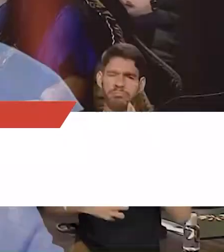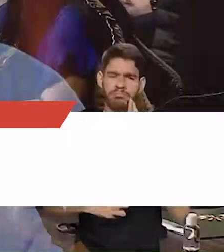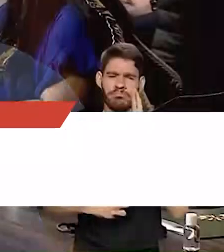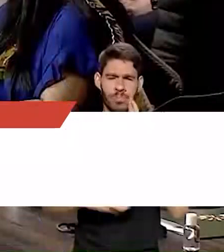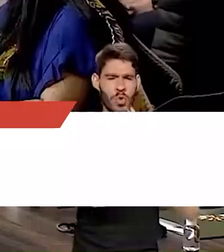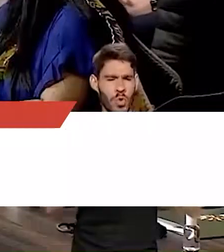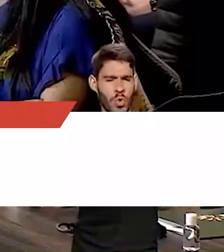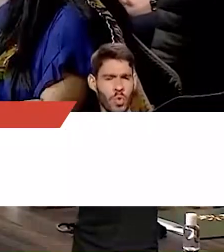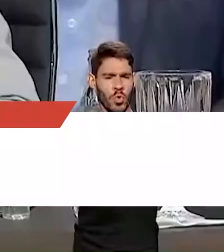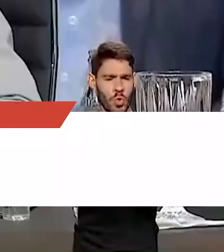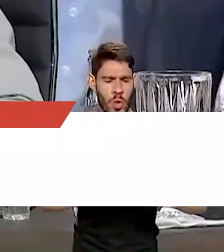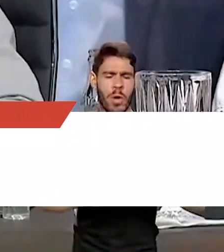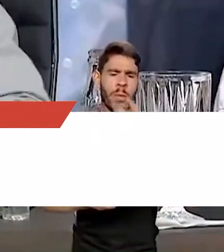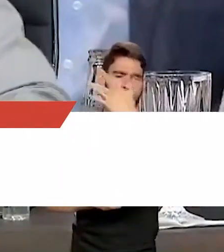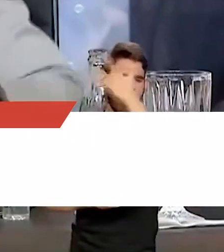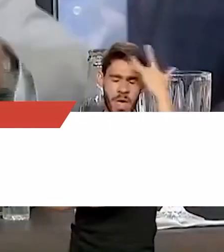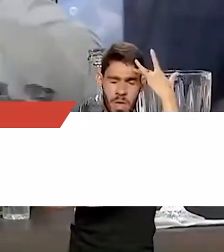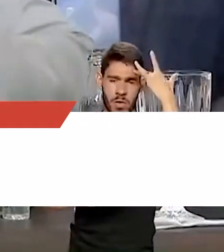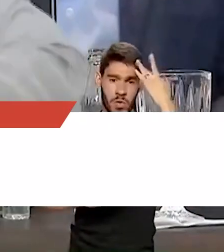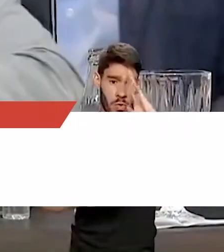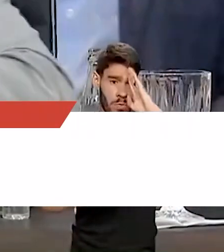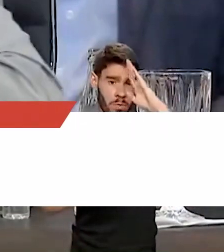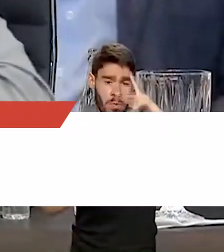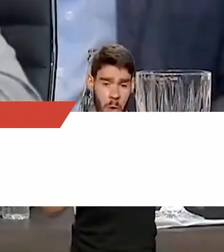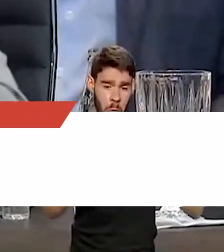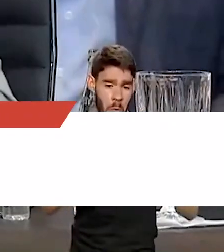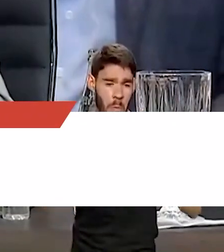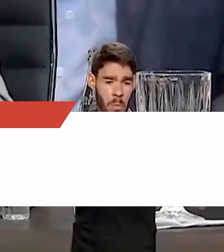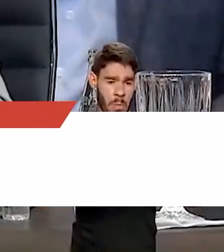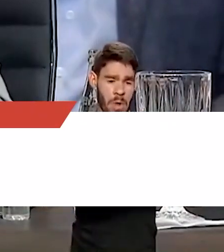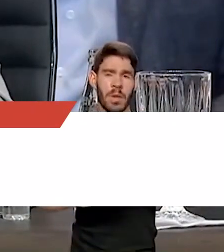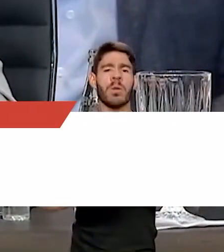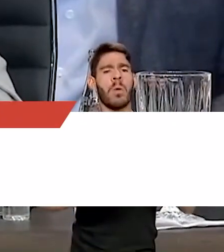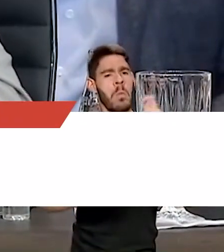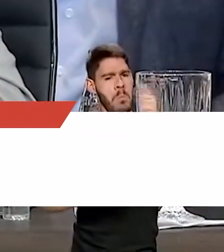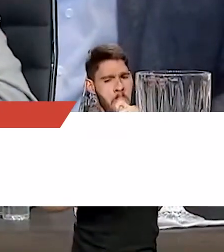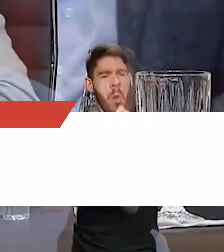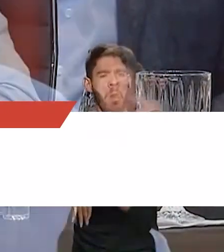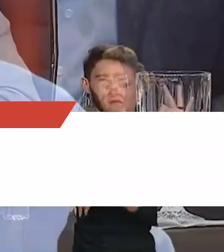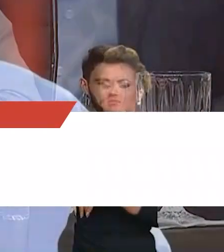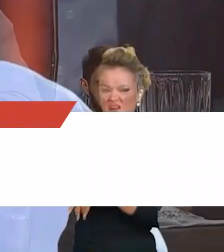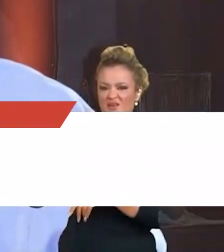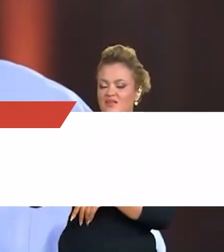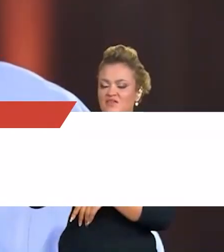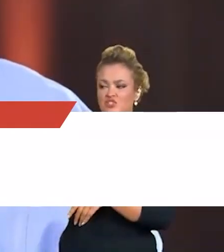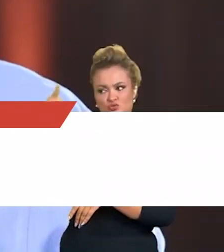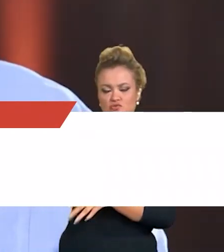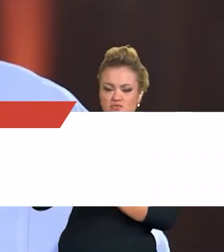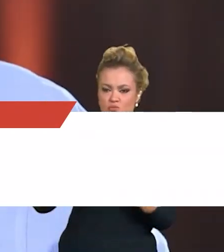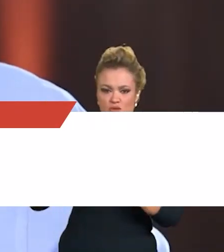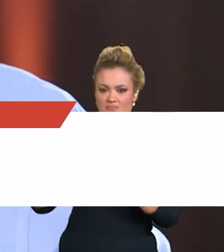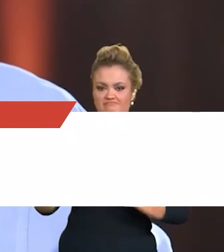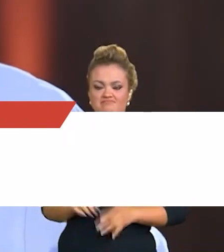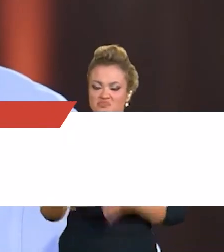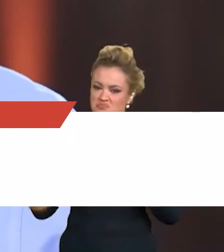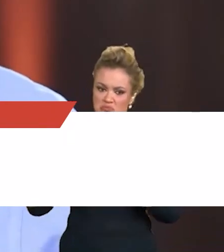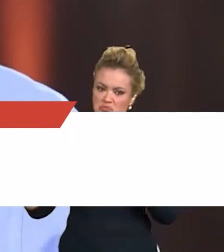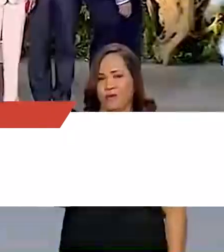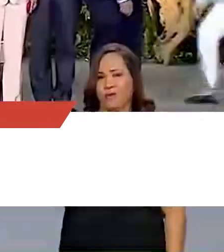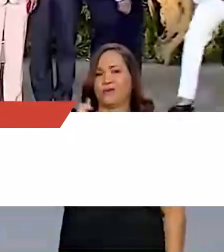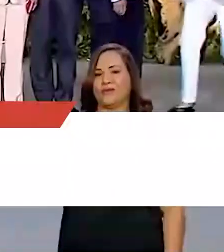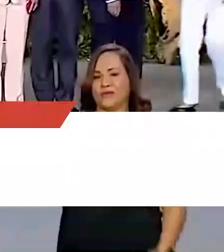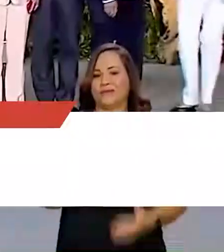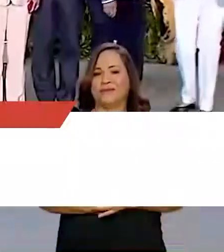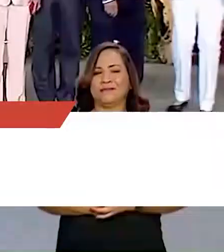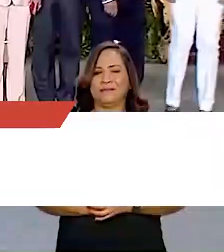desenvolvidos na Cúpula da Amazônia que ocorreu na semana passada Lula afirmou que a obrigação dos países ricos